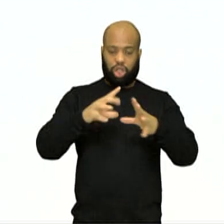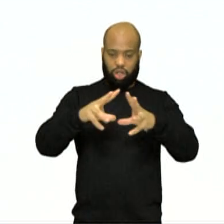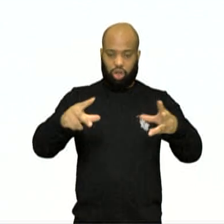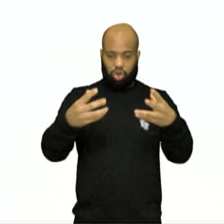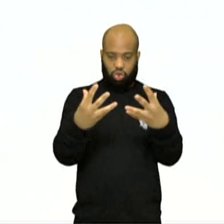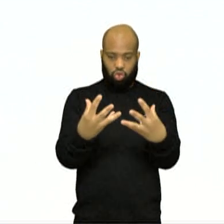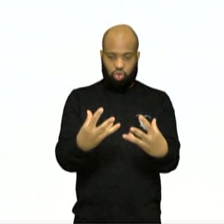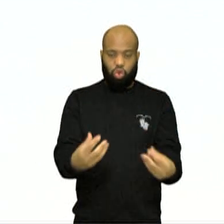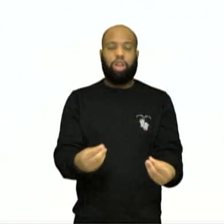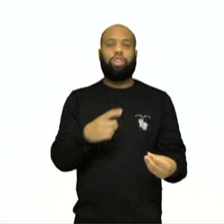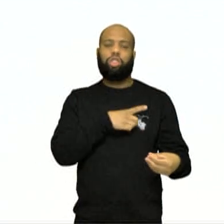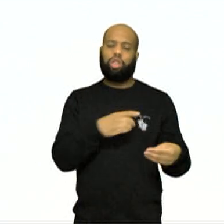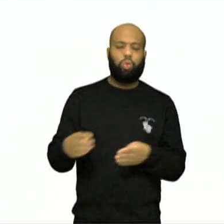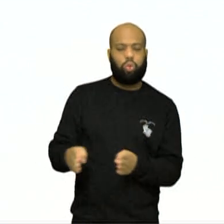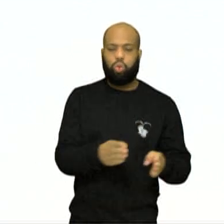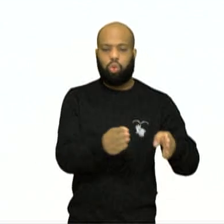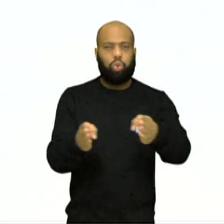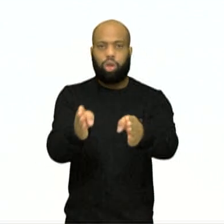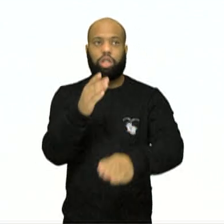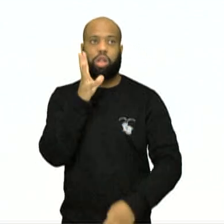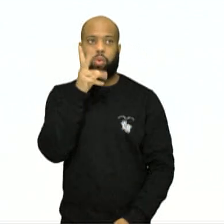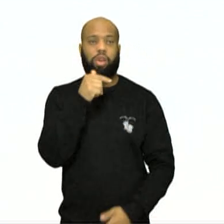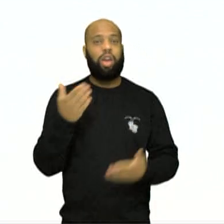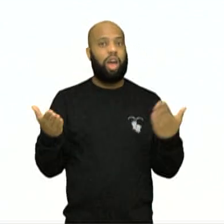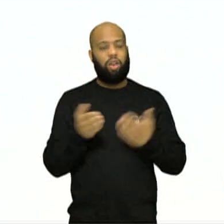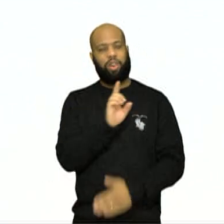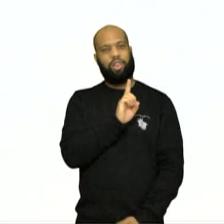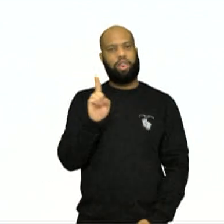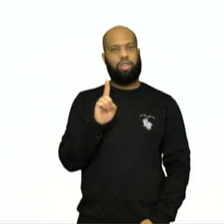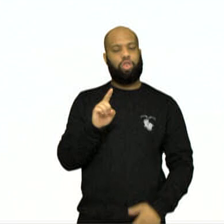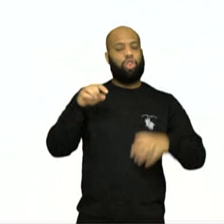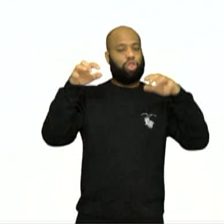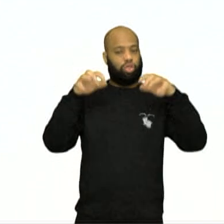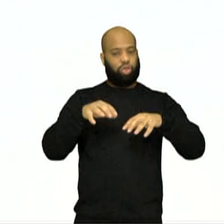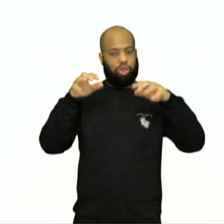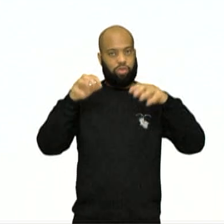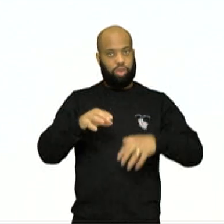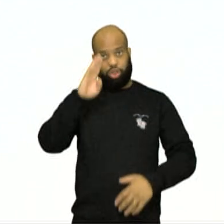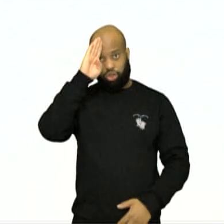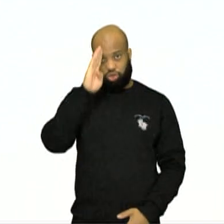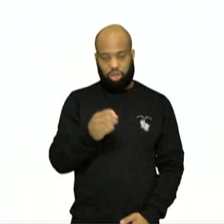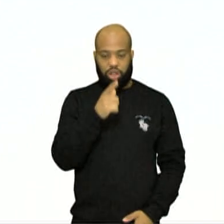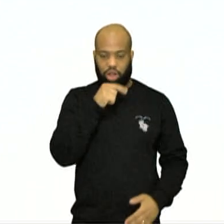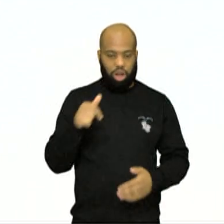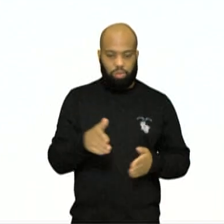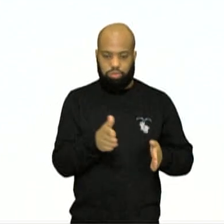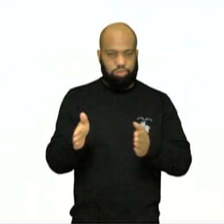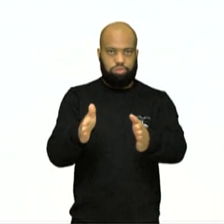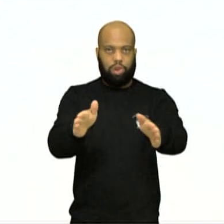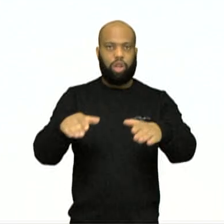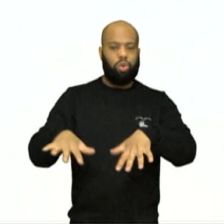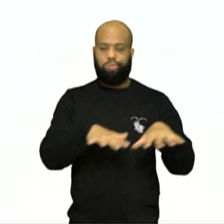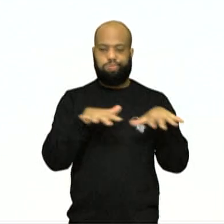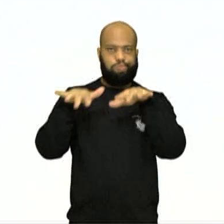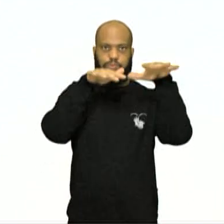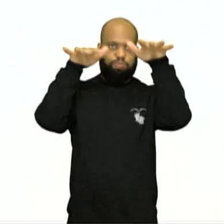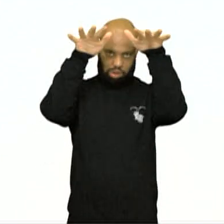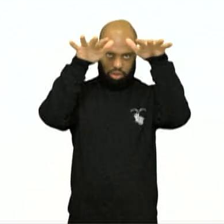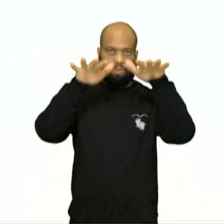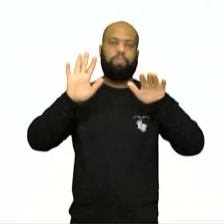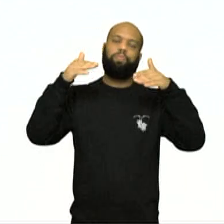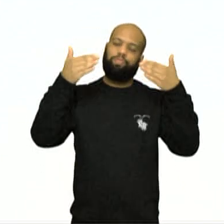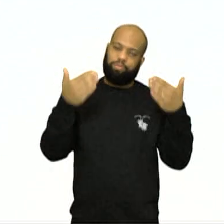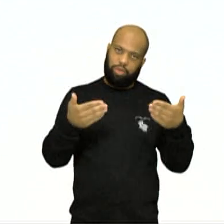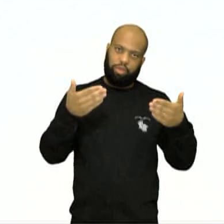longo para percorrer. Agora não, choveu e a enxurrada já vai direto para lá, ou seja, para o rio. Isso